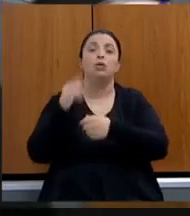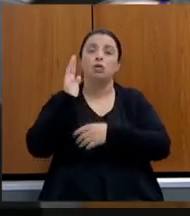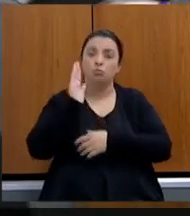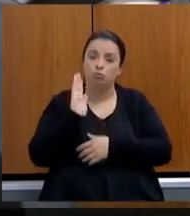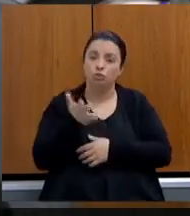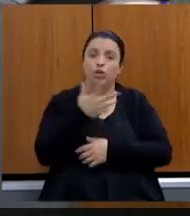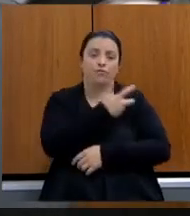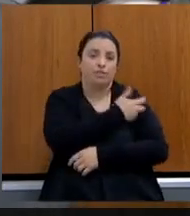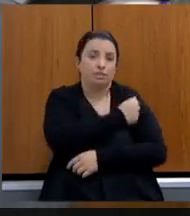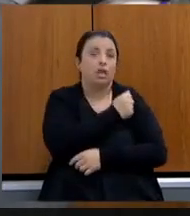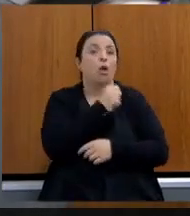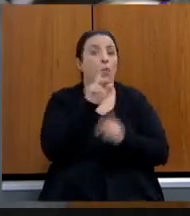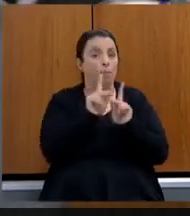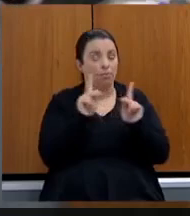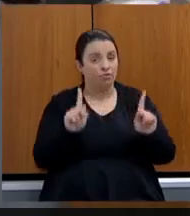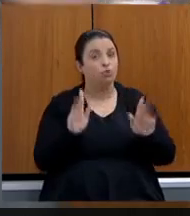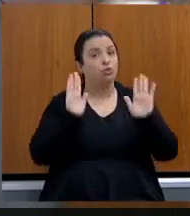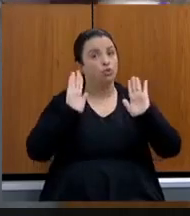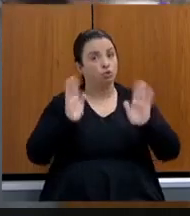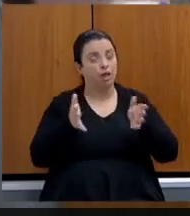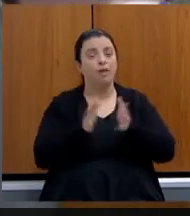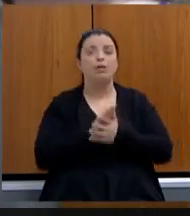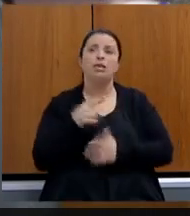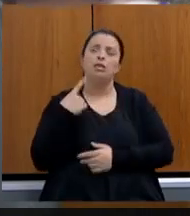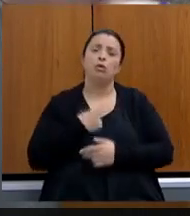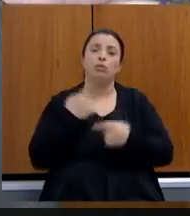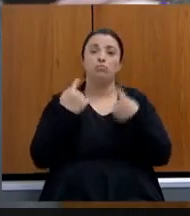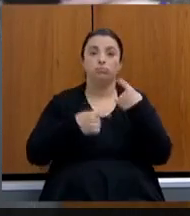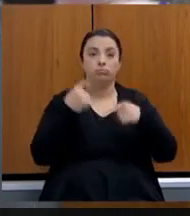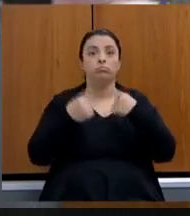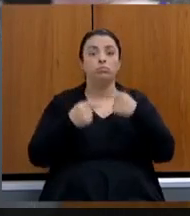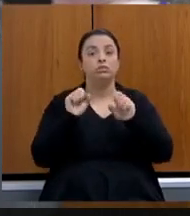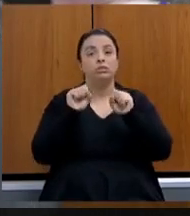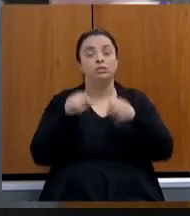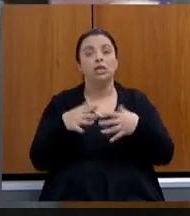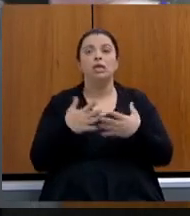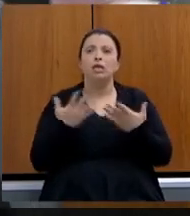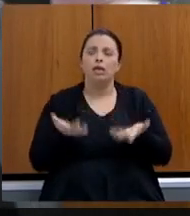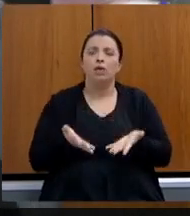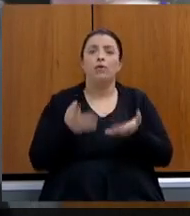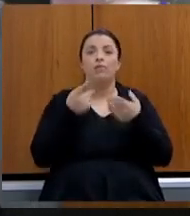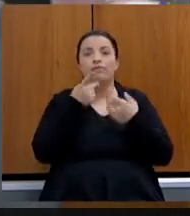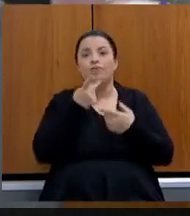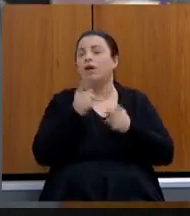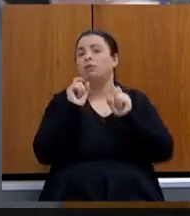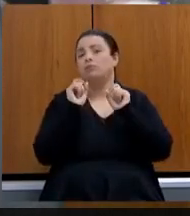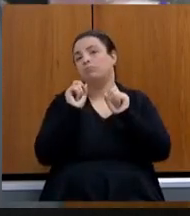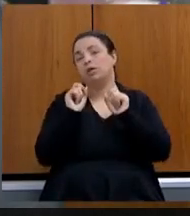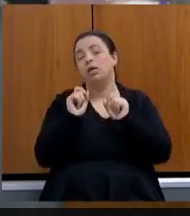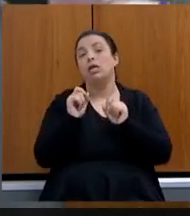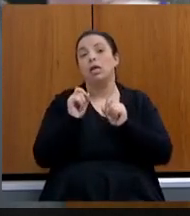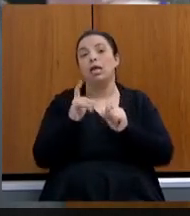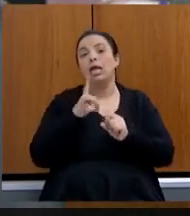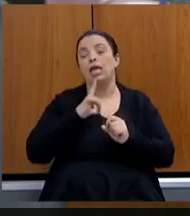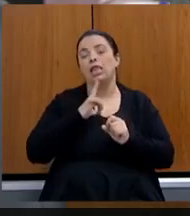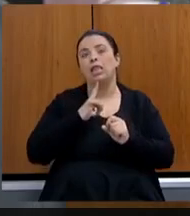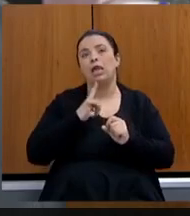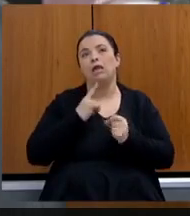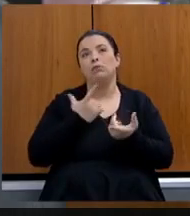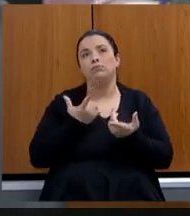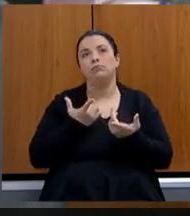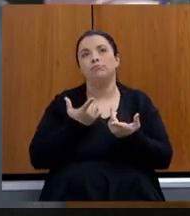dos professores nós estamos nesse debate né e destaco né já a previsão é